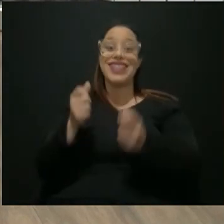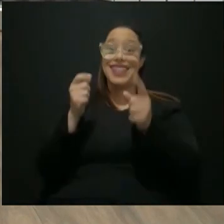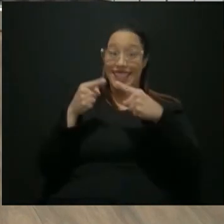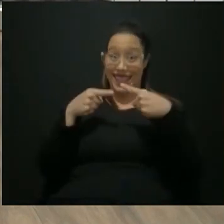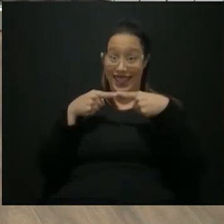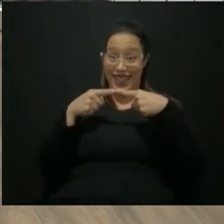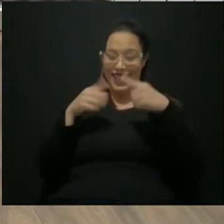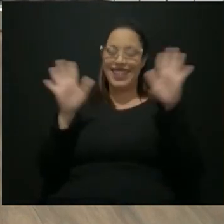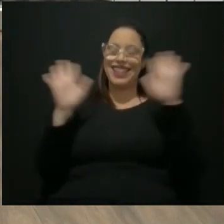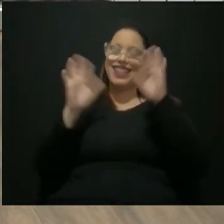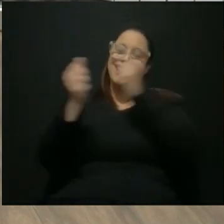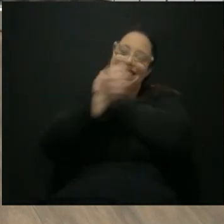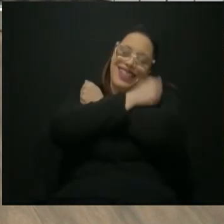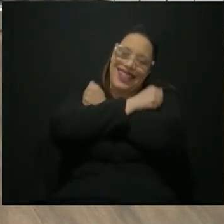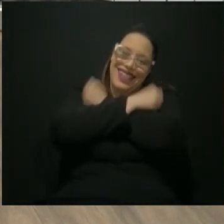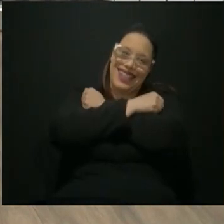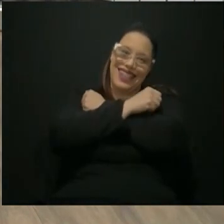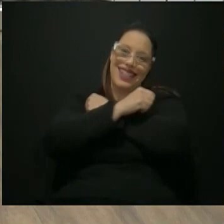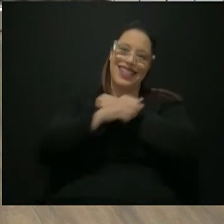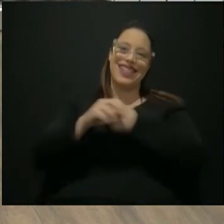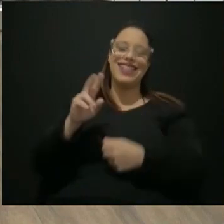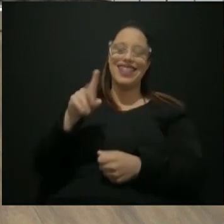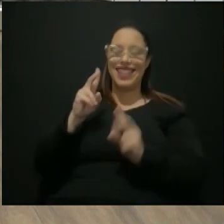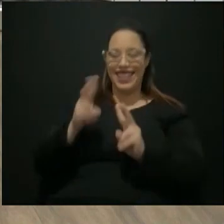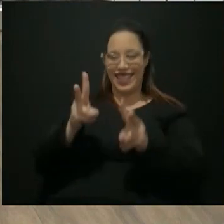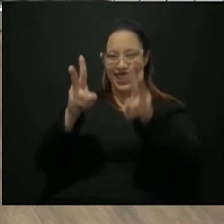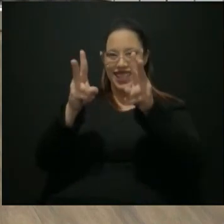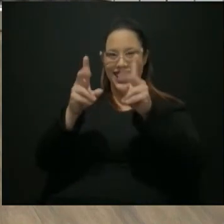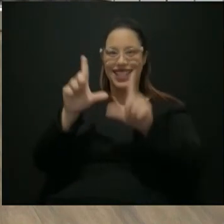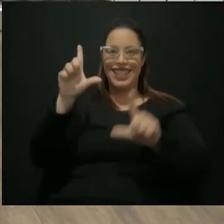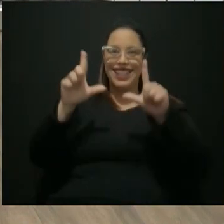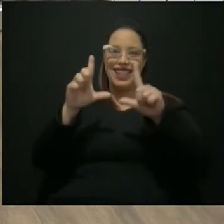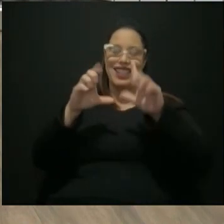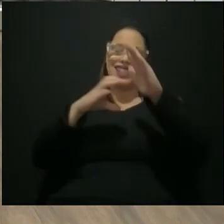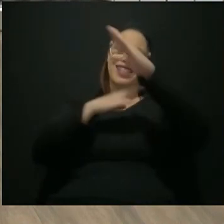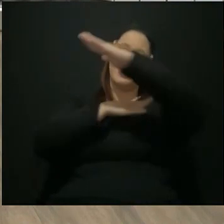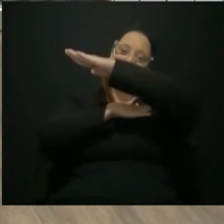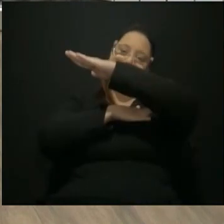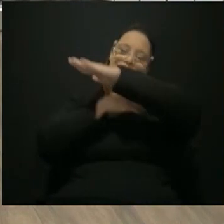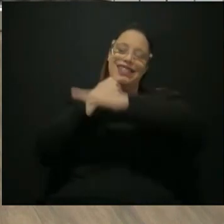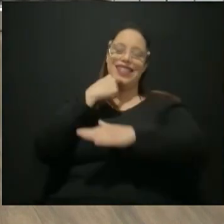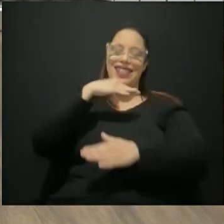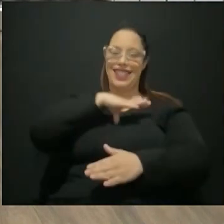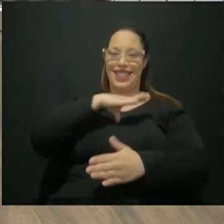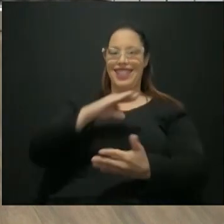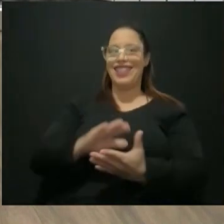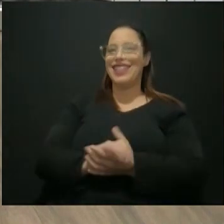para você e a gente sempre se vê por aqui na programação da TV Câmara Campinas.